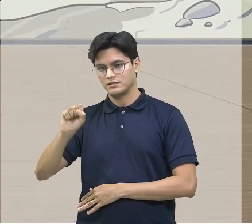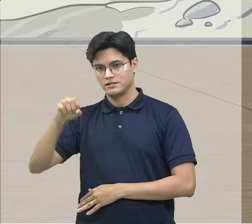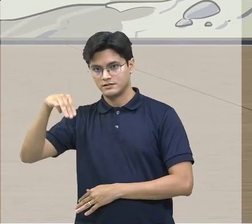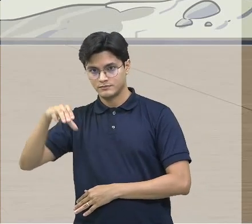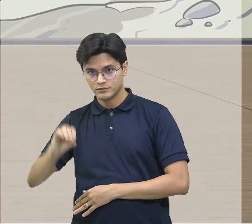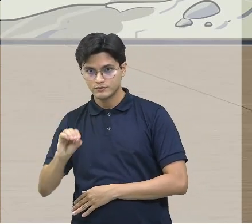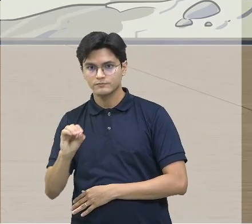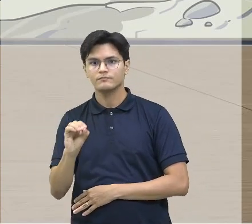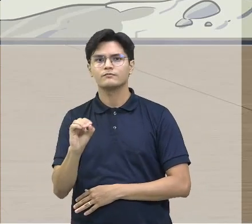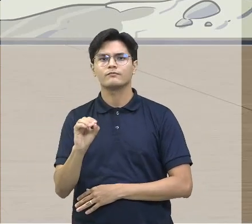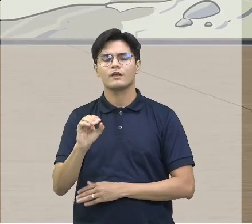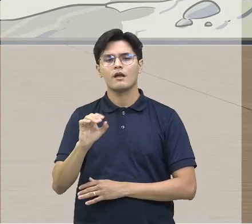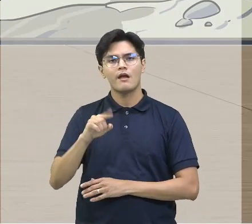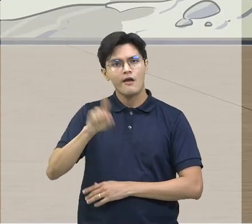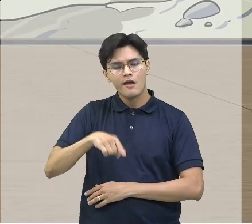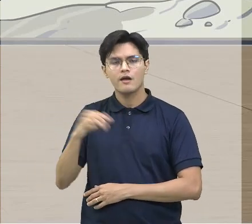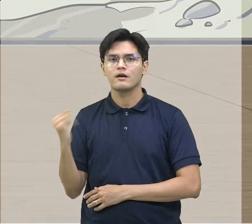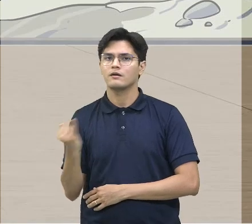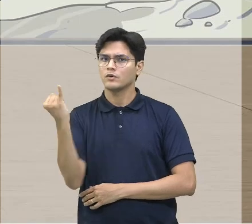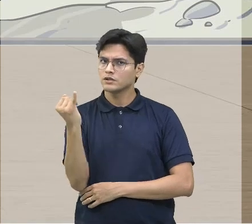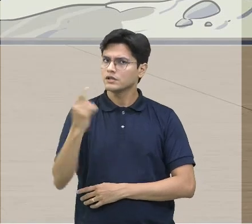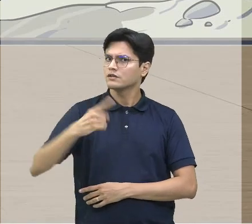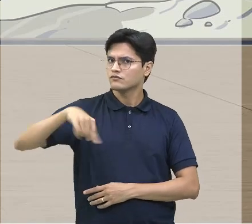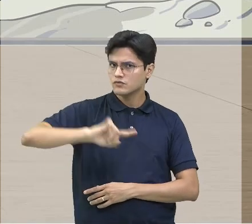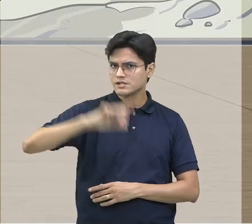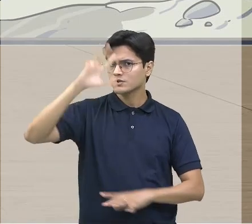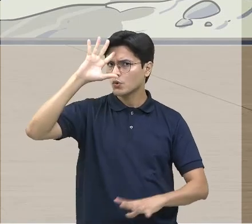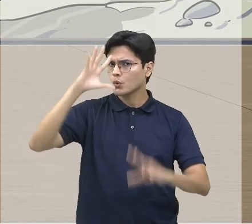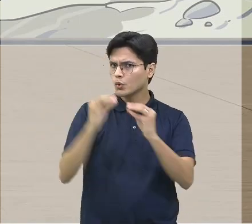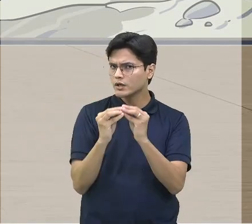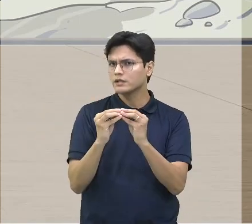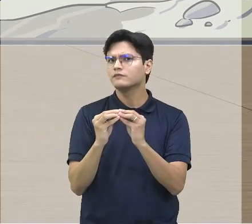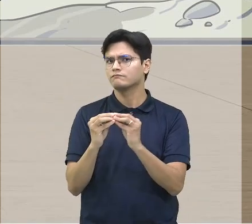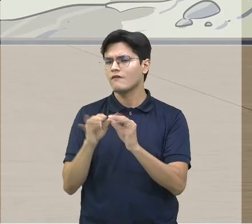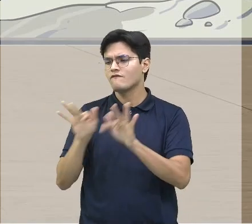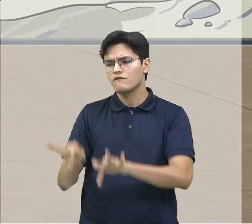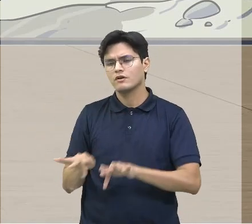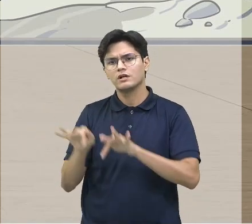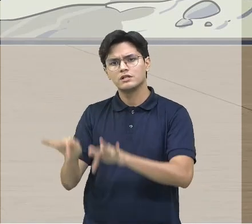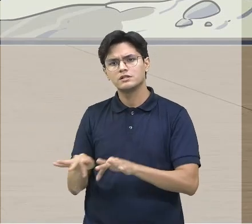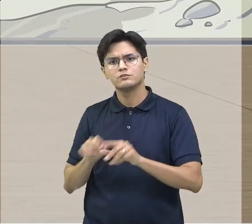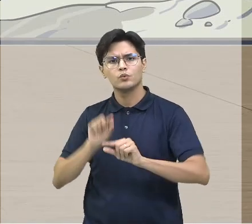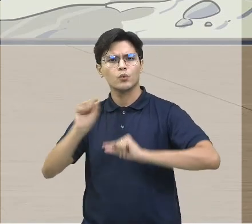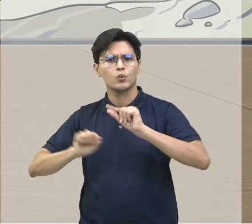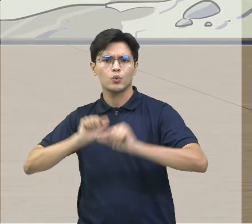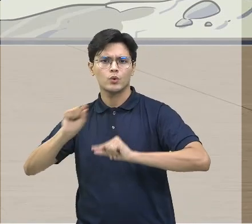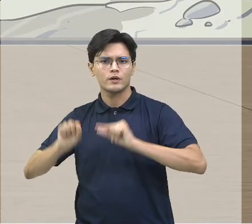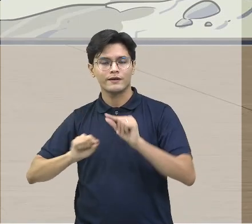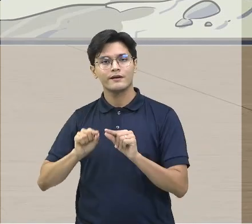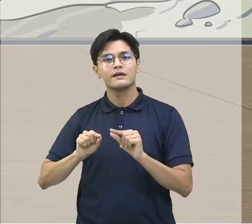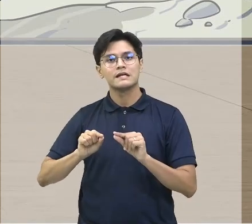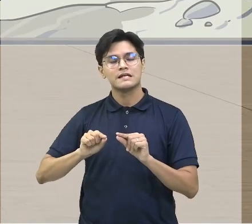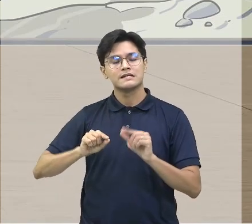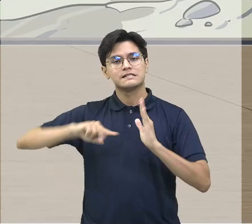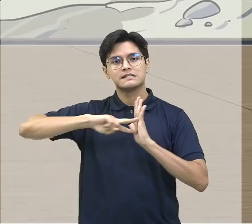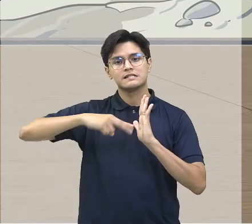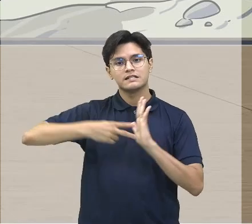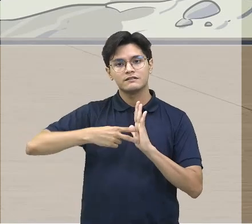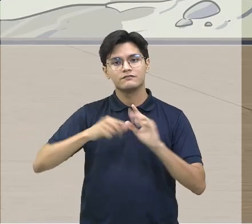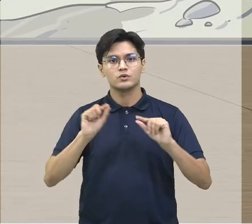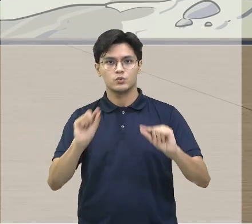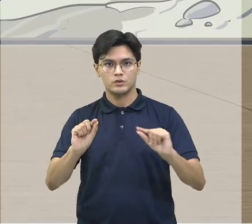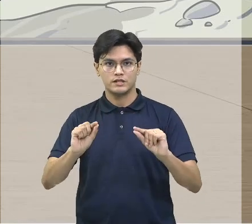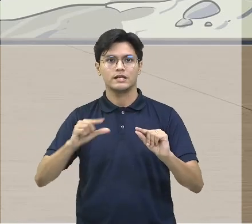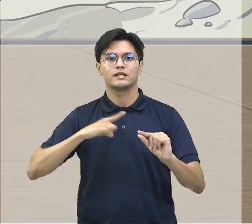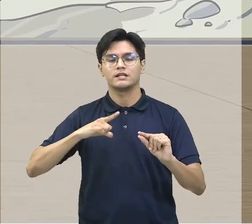de modo bem geral, de forma bem simples, nós estamos falando justamente no processo de